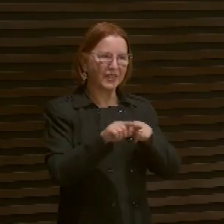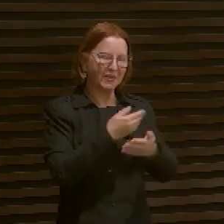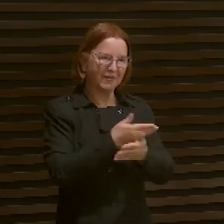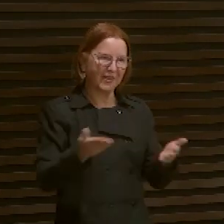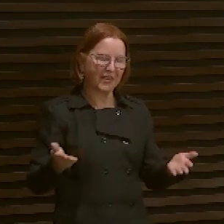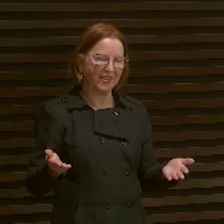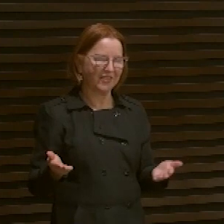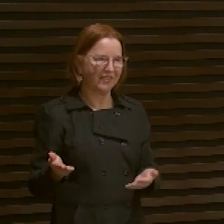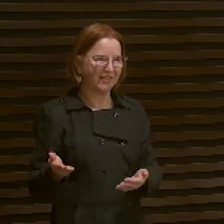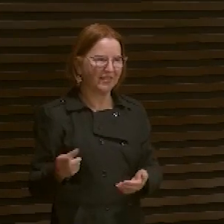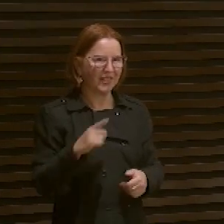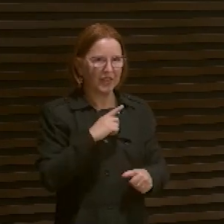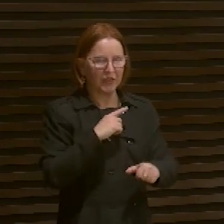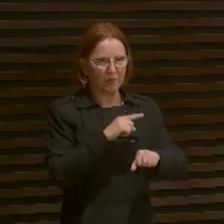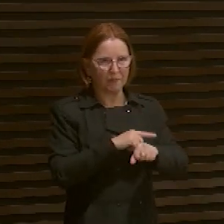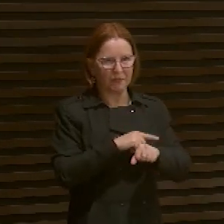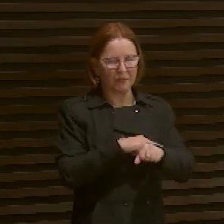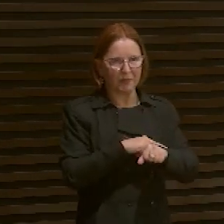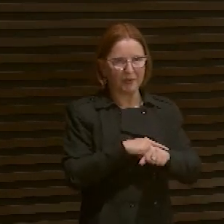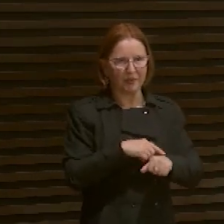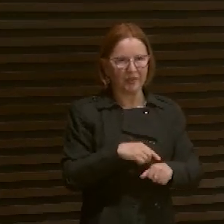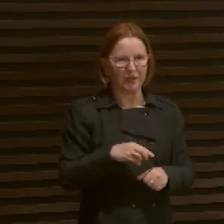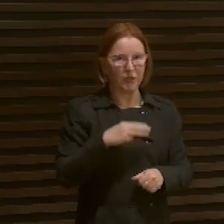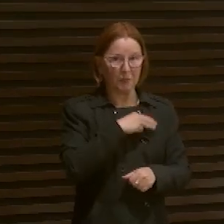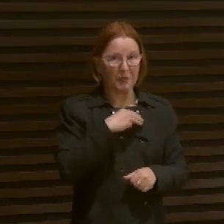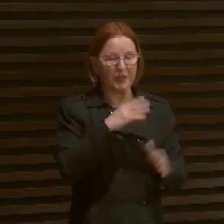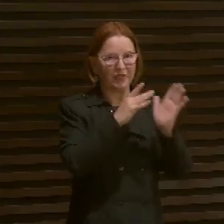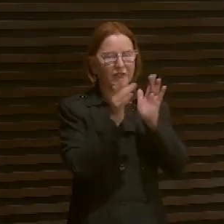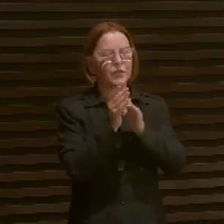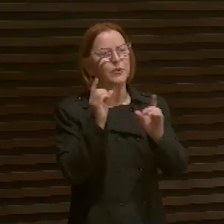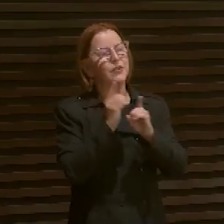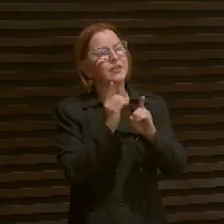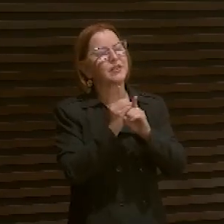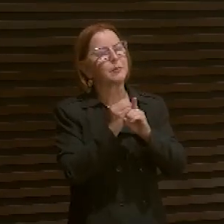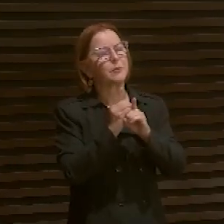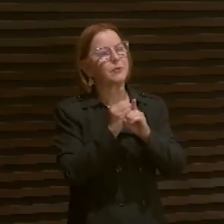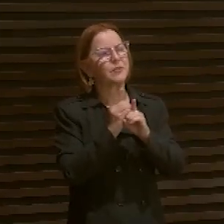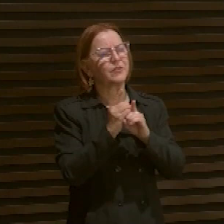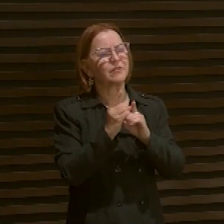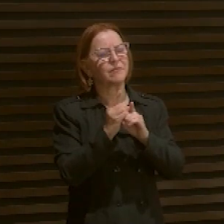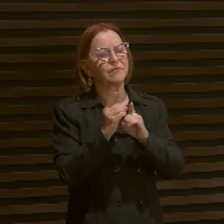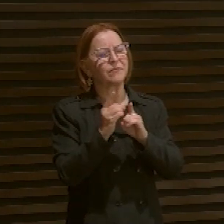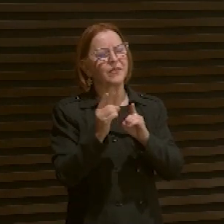tem um momento no ministério de Jesus que os discípulos chegam para ele e falam assim: